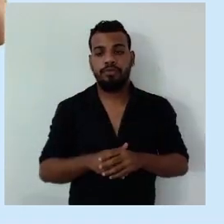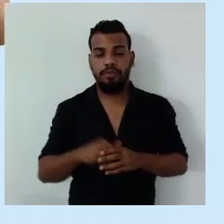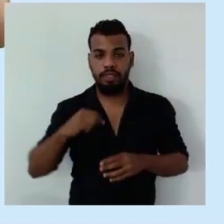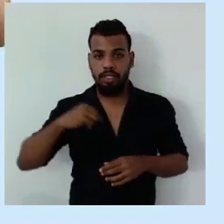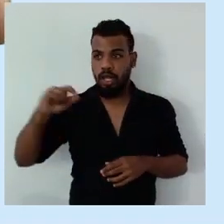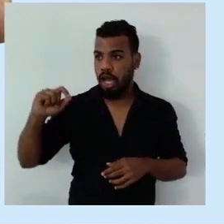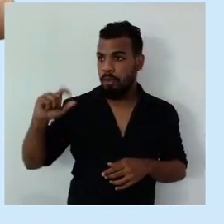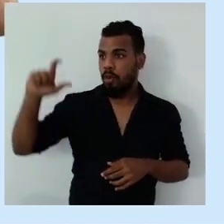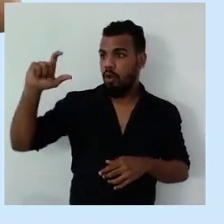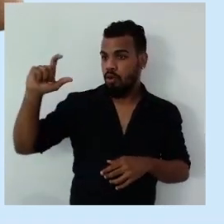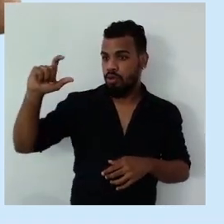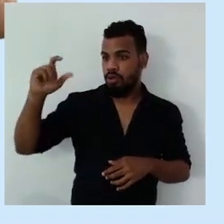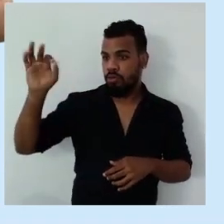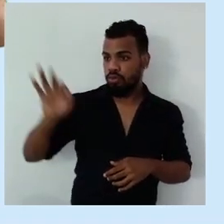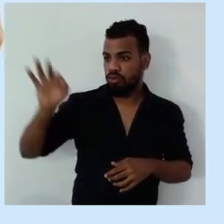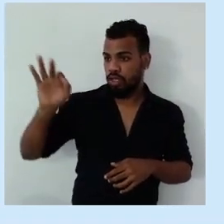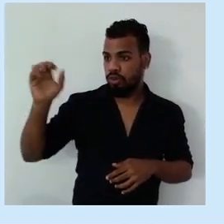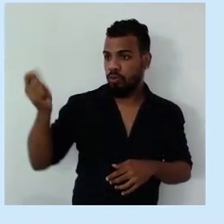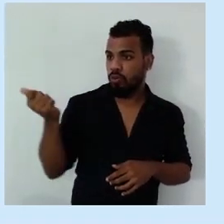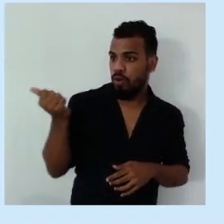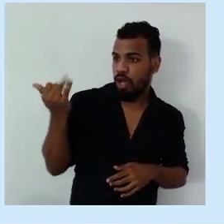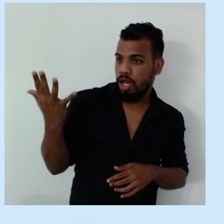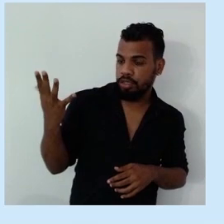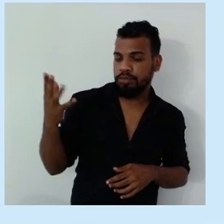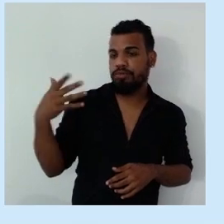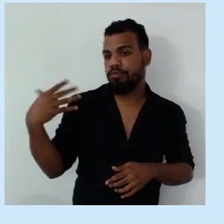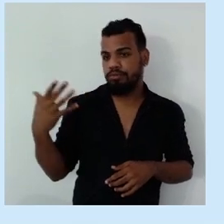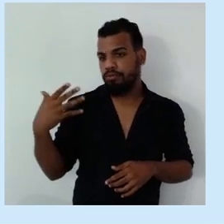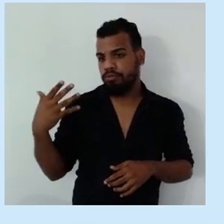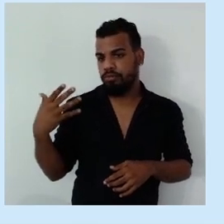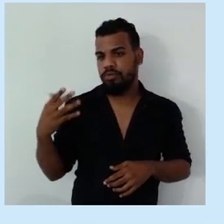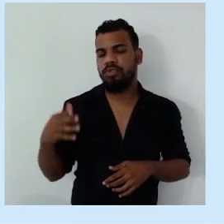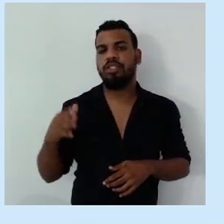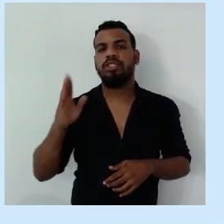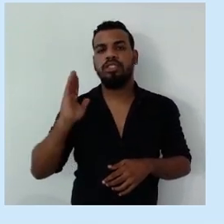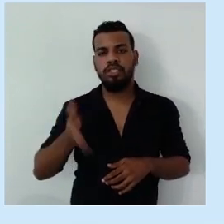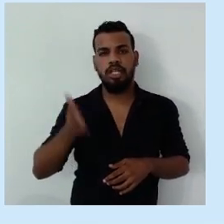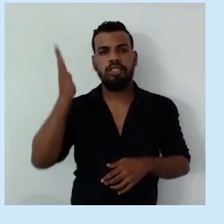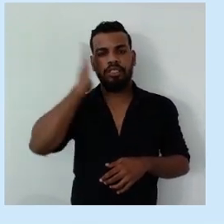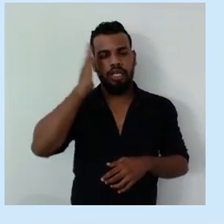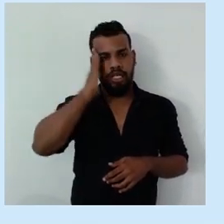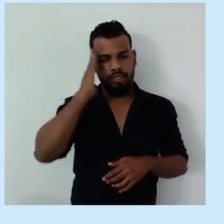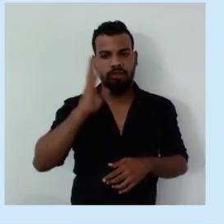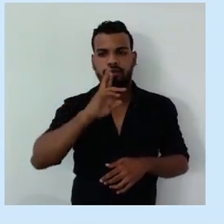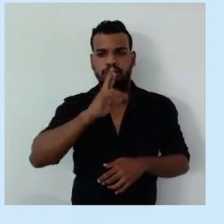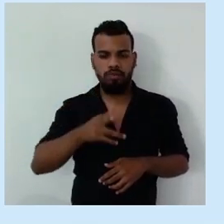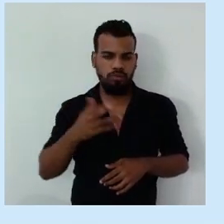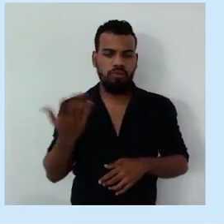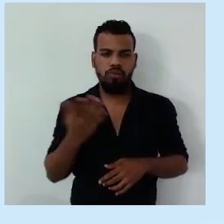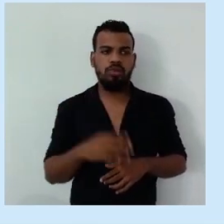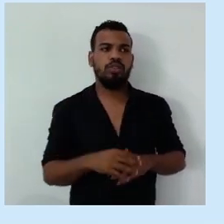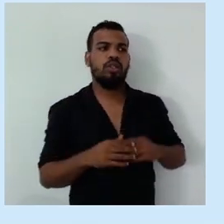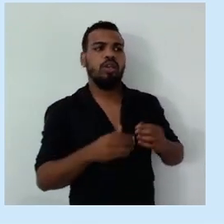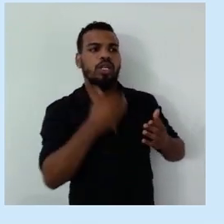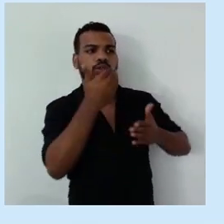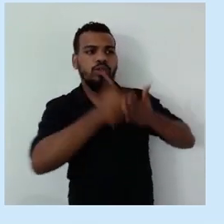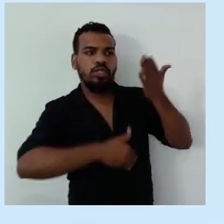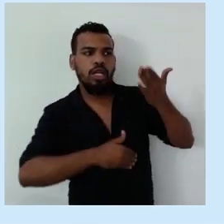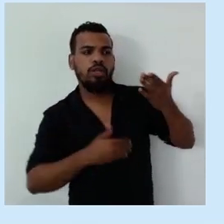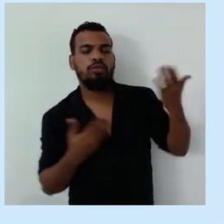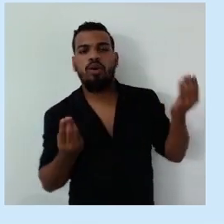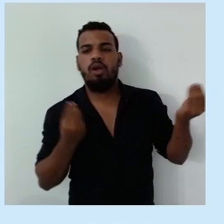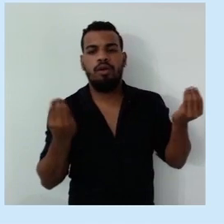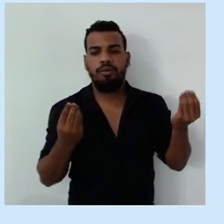aumento de de tantos por cento, a gente realiza o cálculo, já sai o valor já com aumento. Uma redução de tantos por cento,